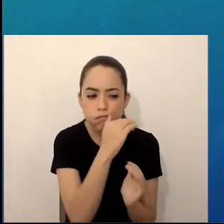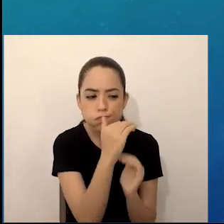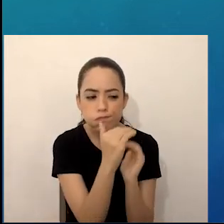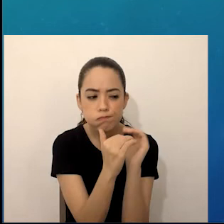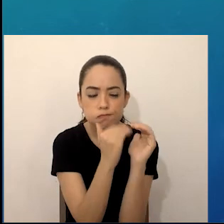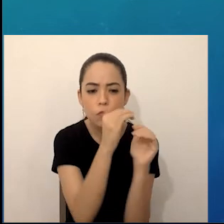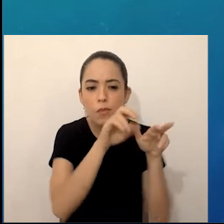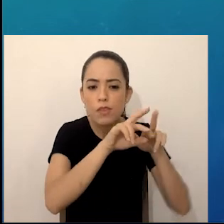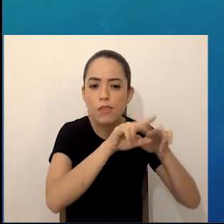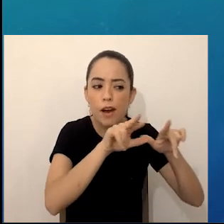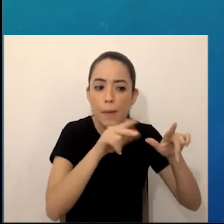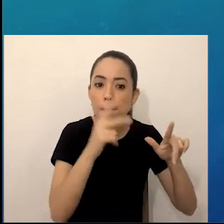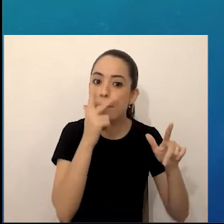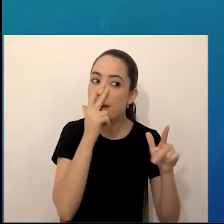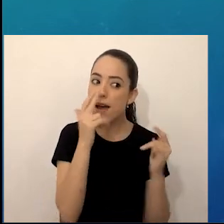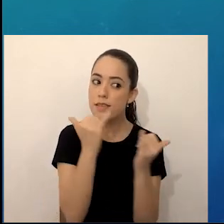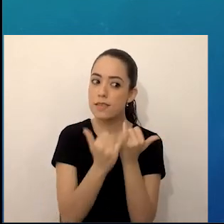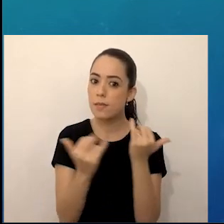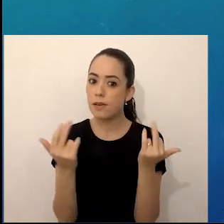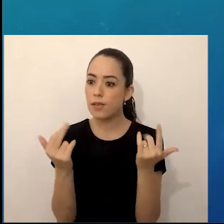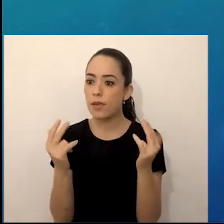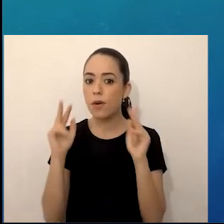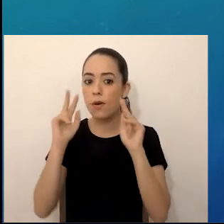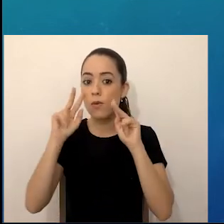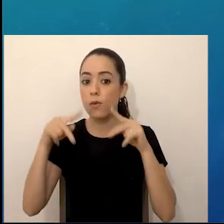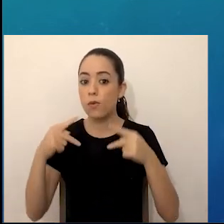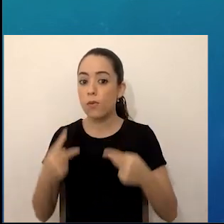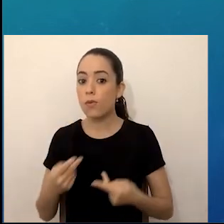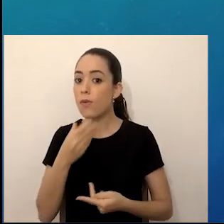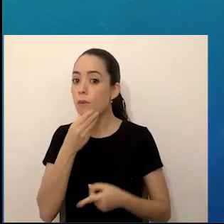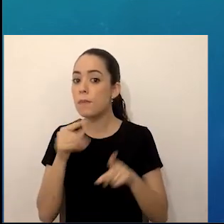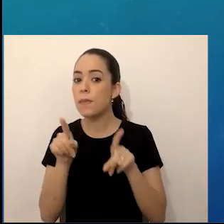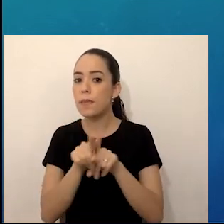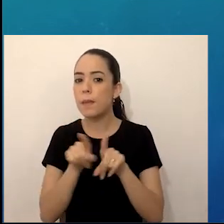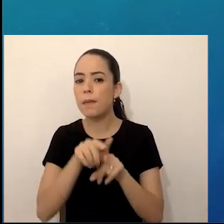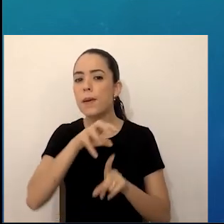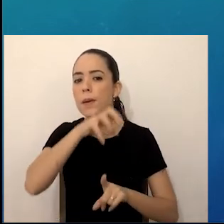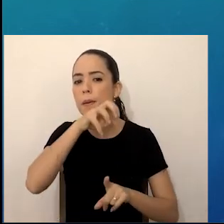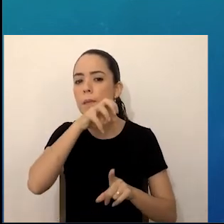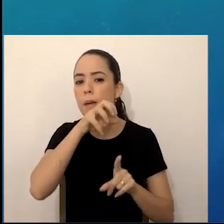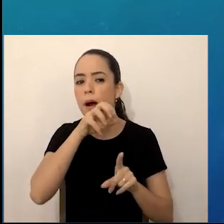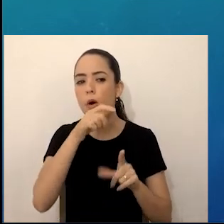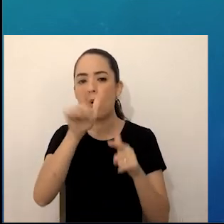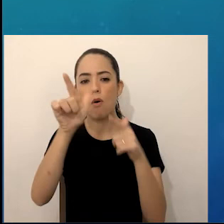se assemelham ao desenvolvimento do homem e de todos os outros animais.